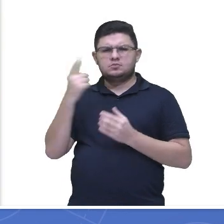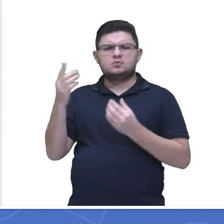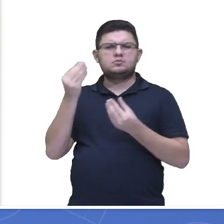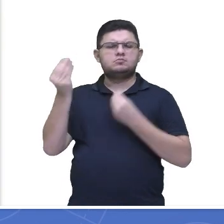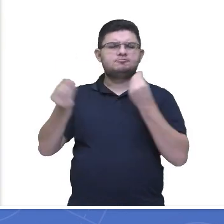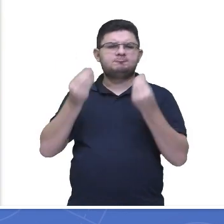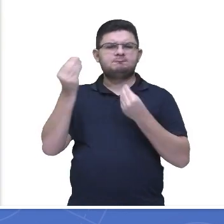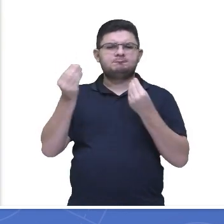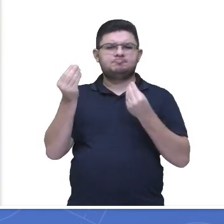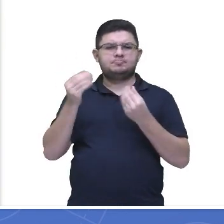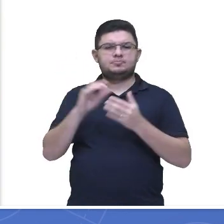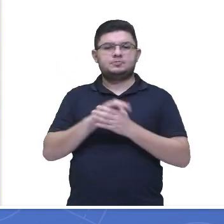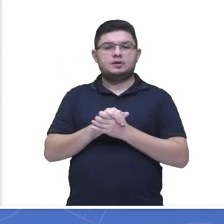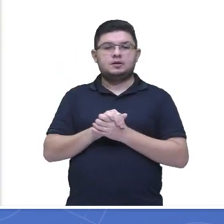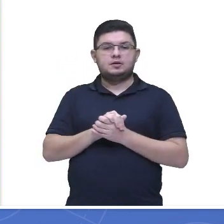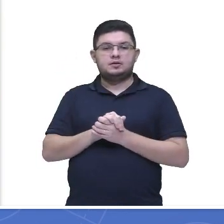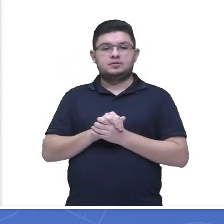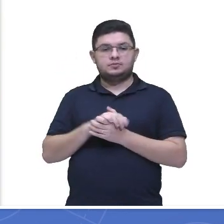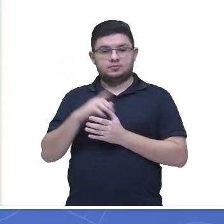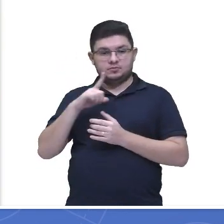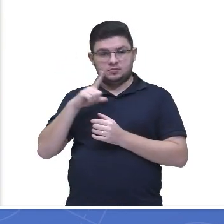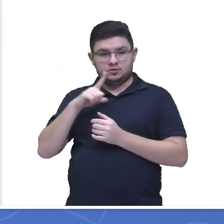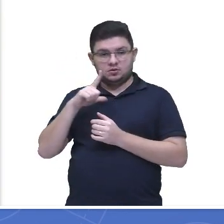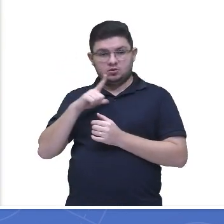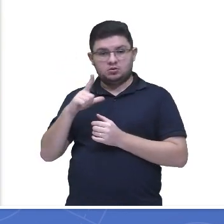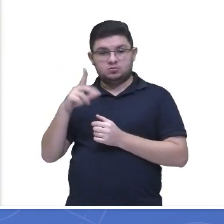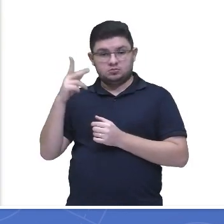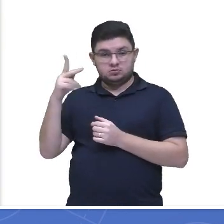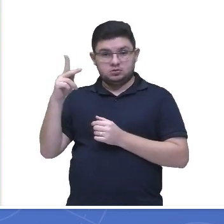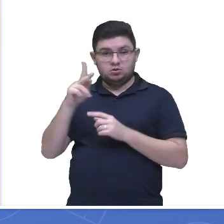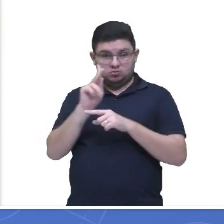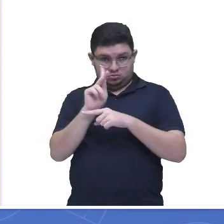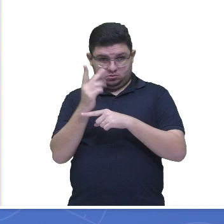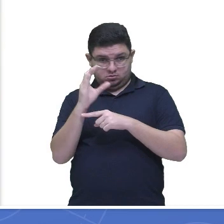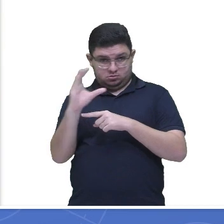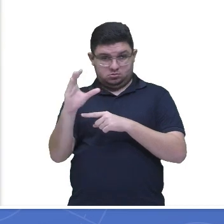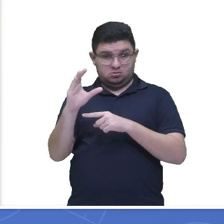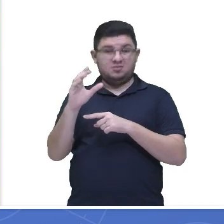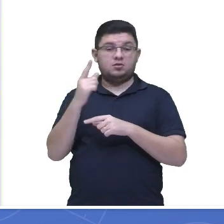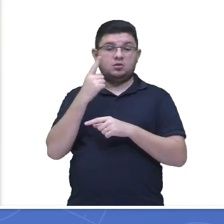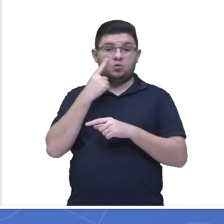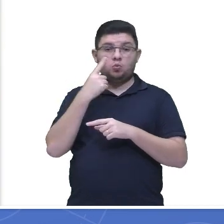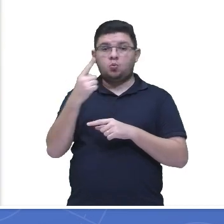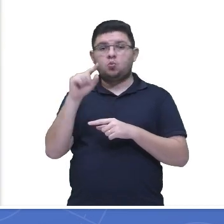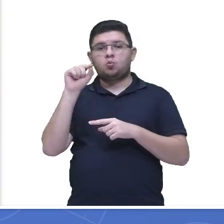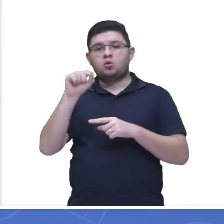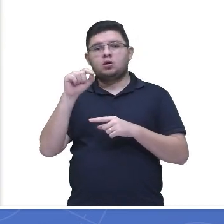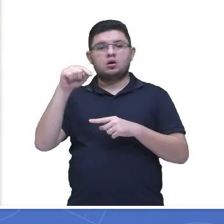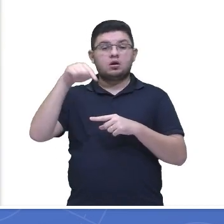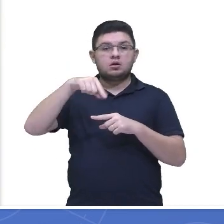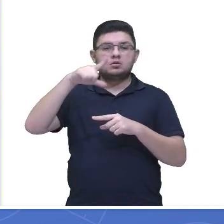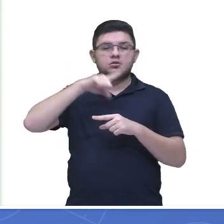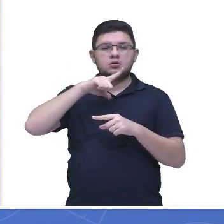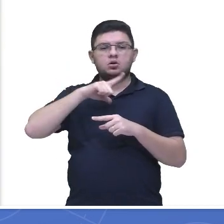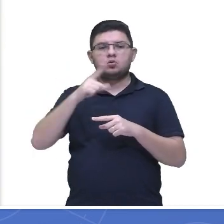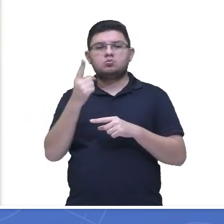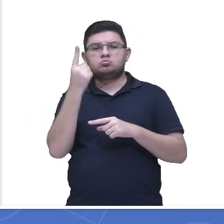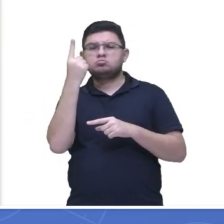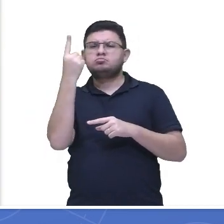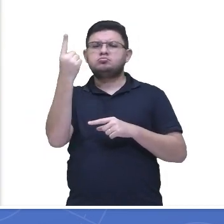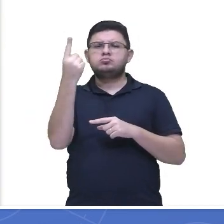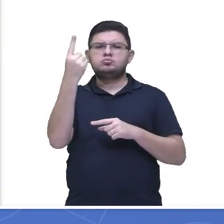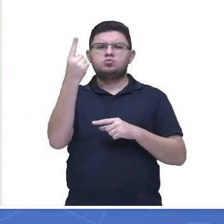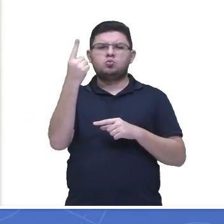Quando o teu hidrocarboneto aromático possuir